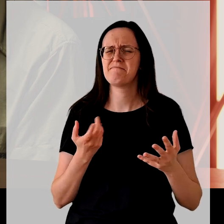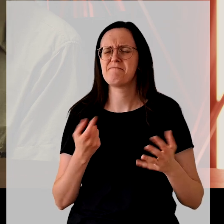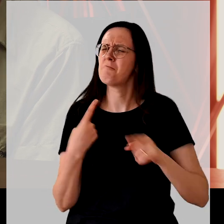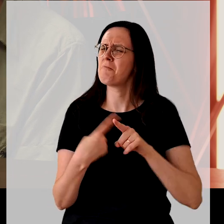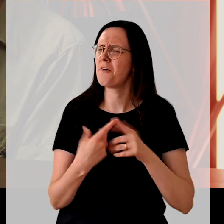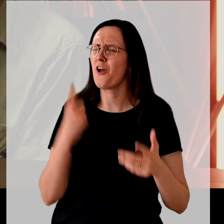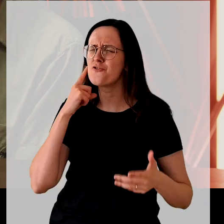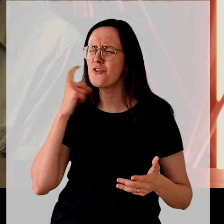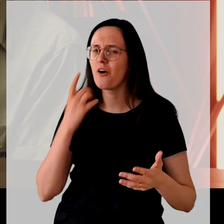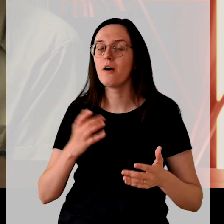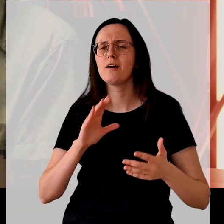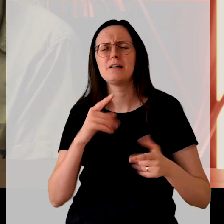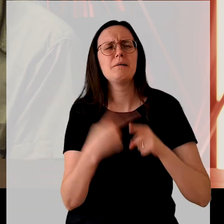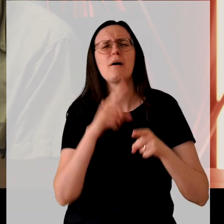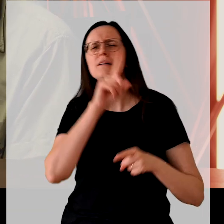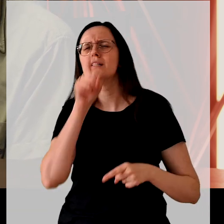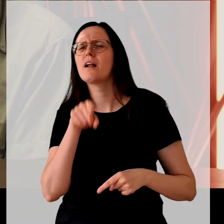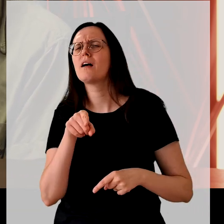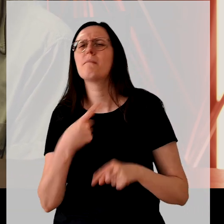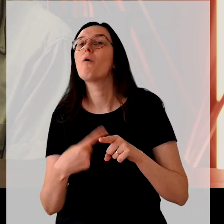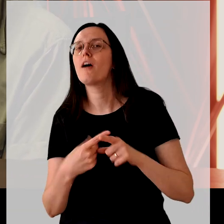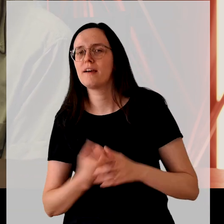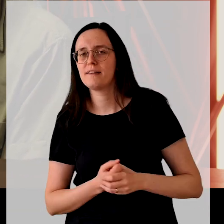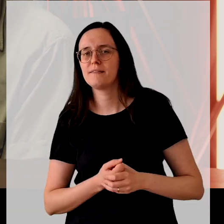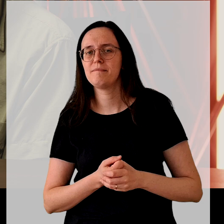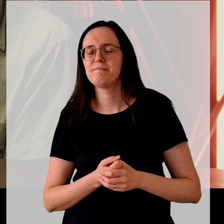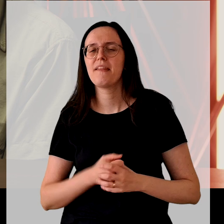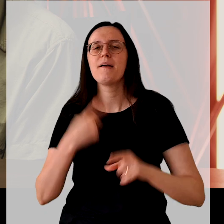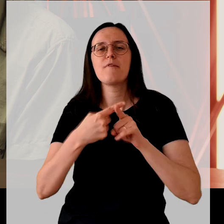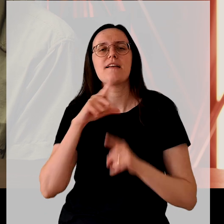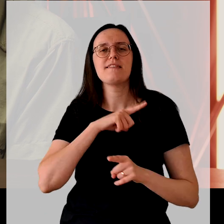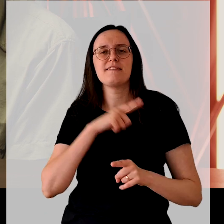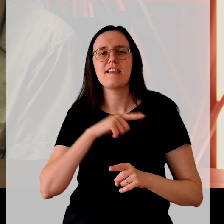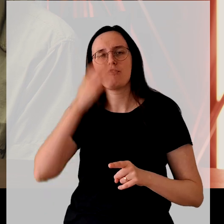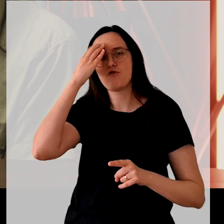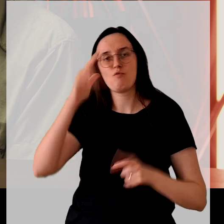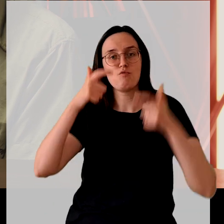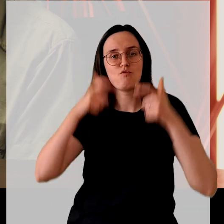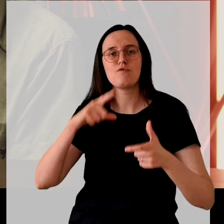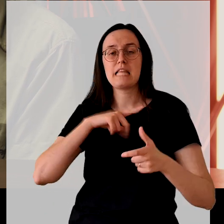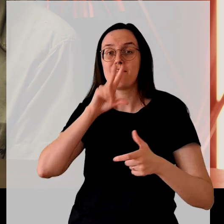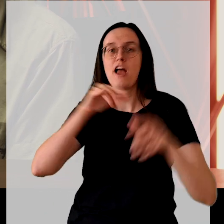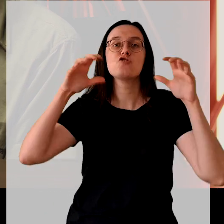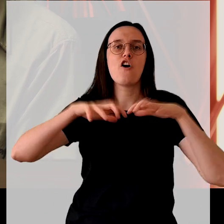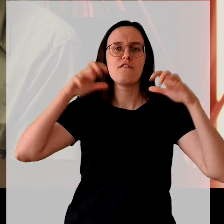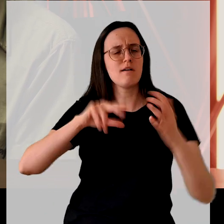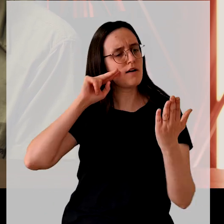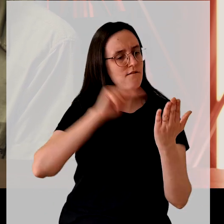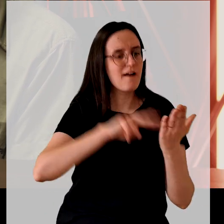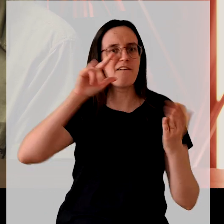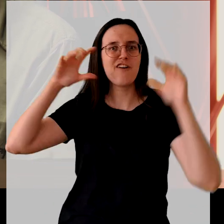que ele não usa manta de som? Não, mas espera, para que será que é essa espuma? Porque tinha cenas em Curitiba que tinha previsão de